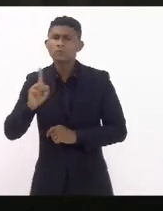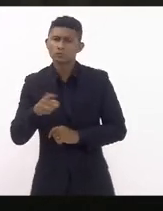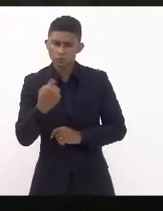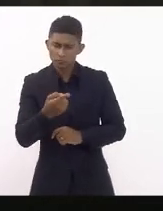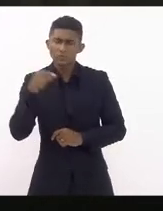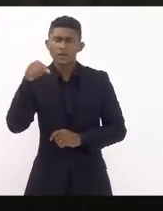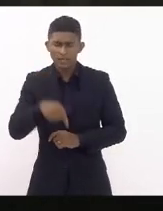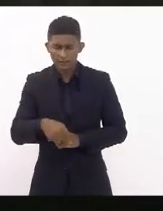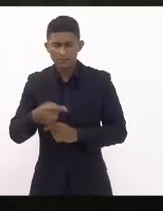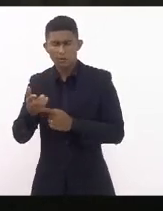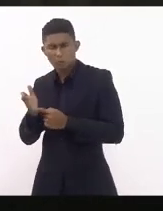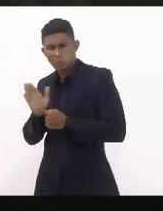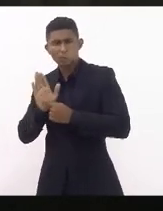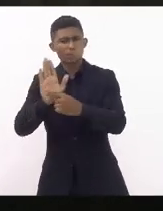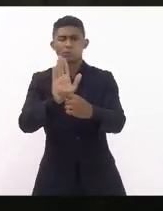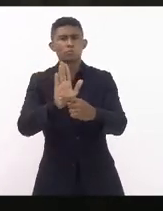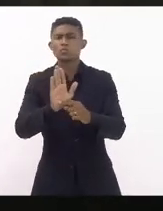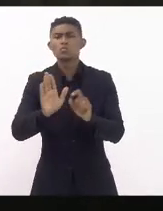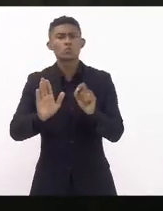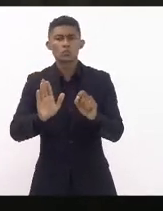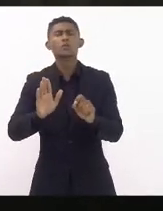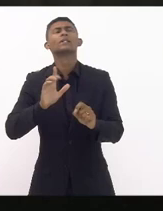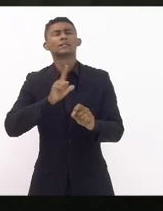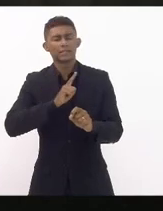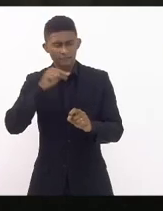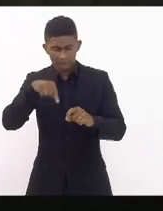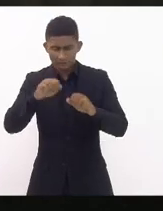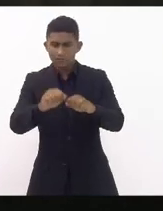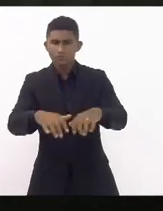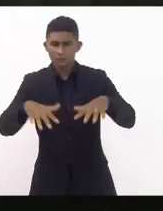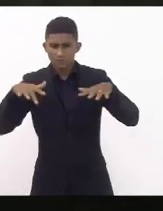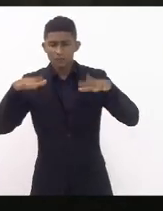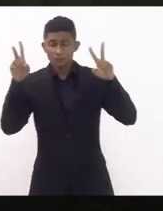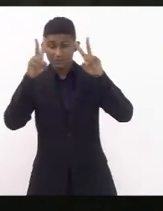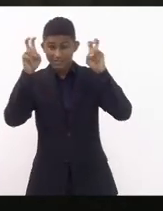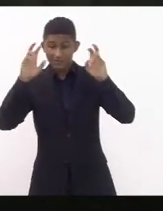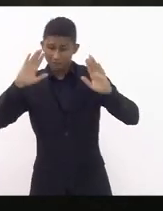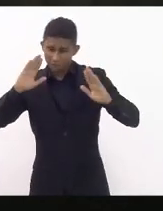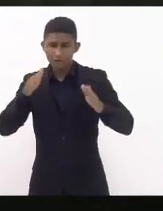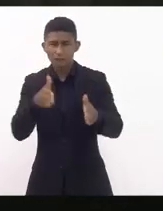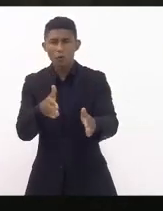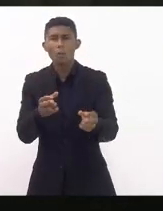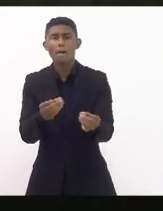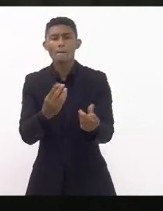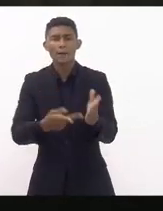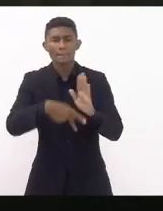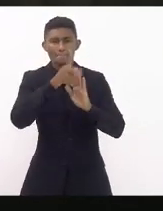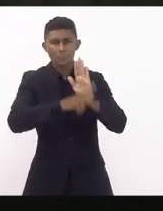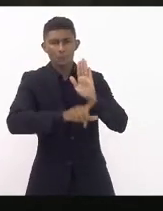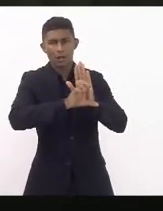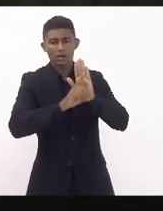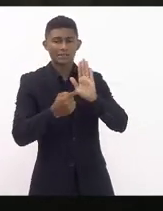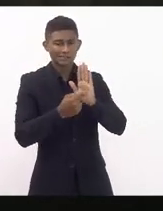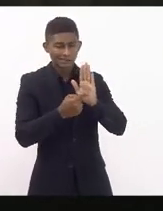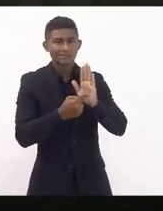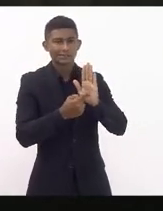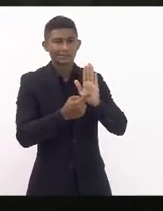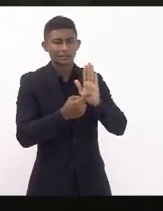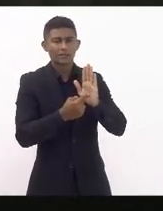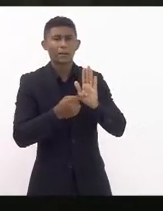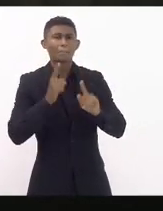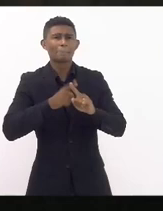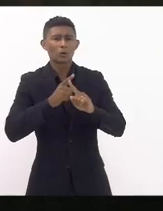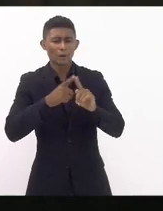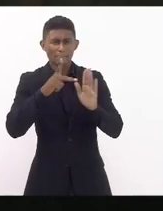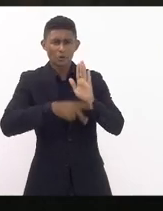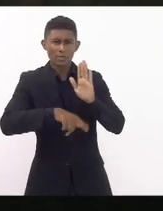também sessões temáticas para justamente trazer esses projetos de lei que ficam